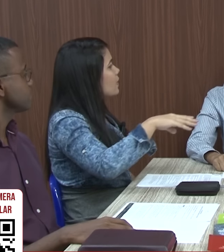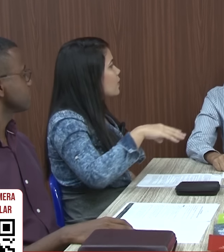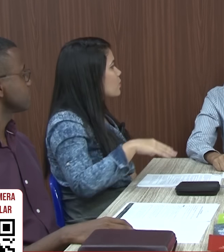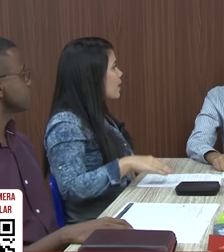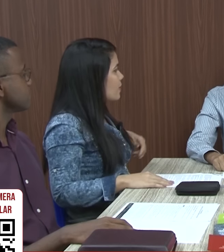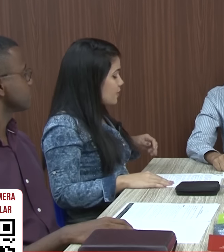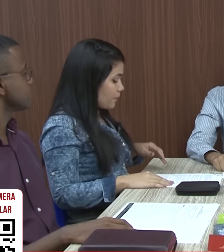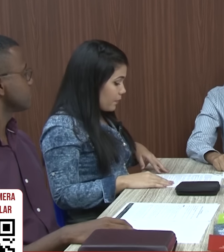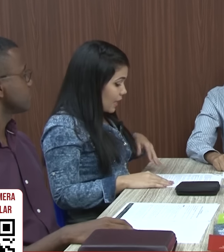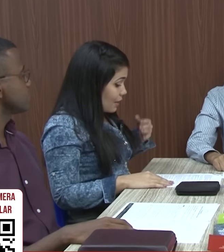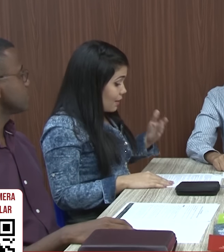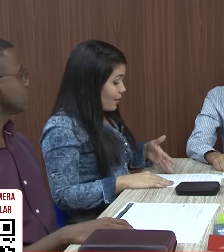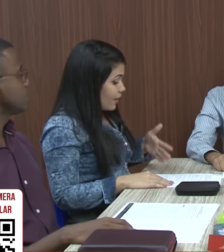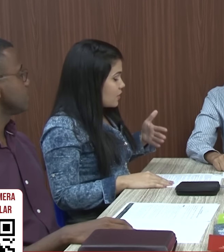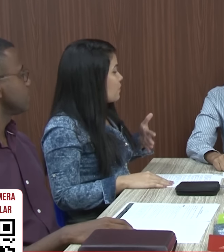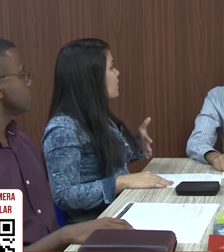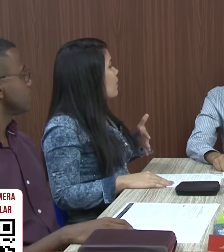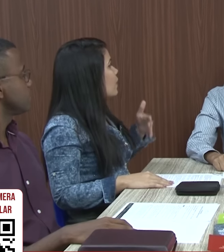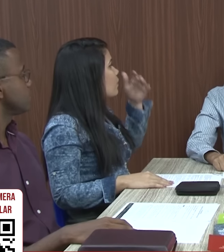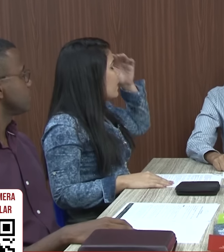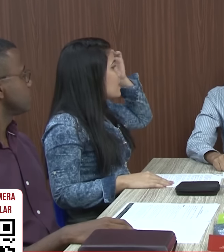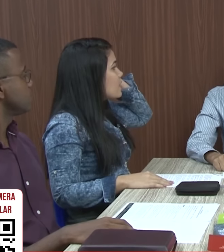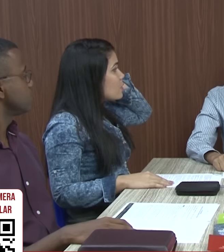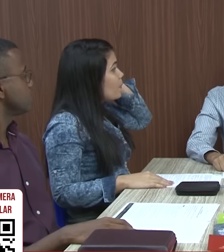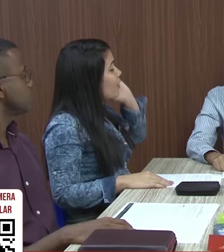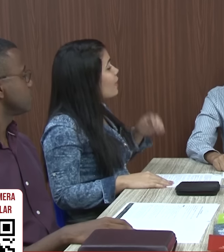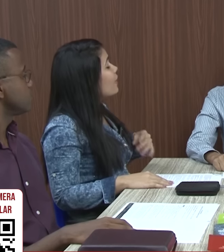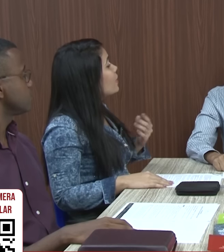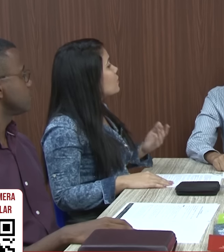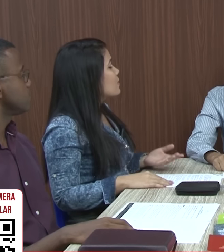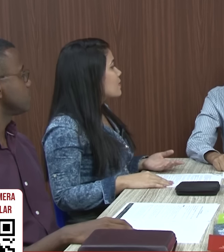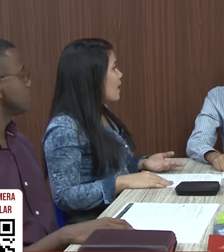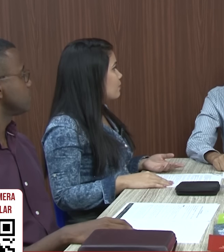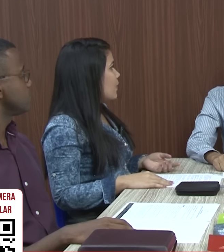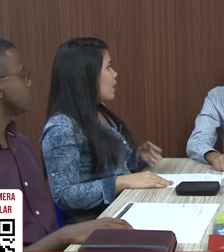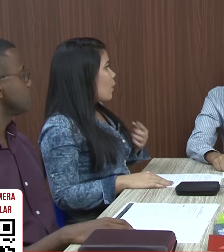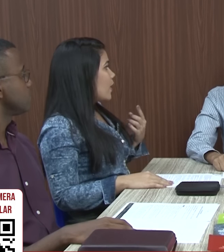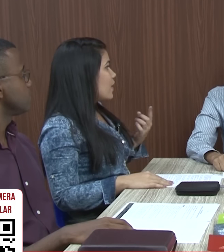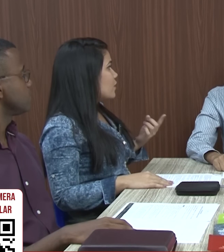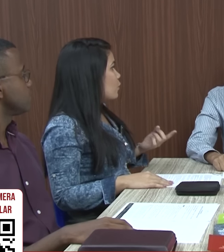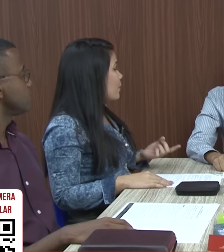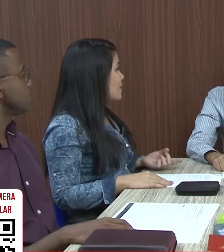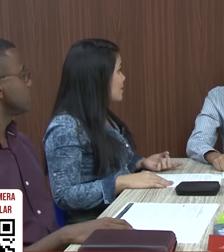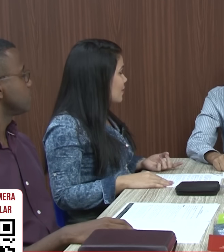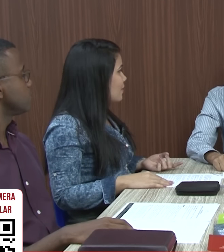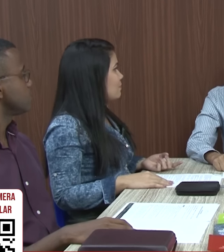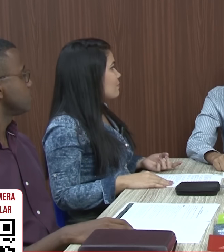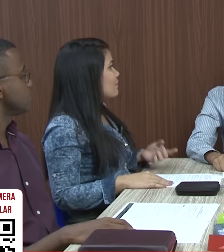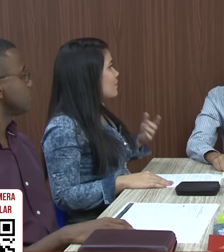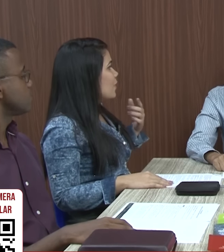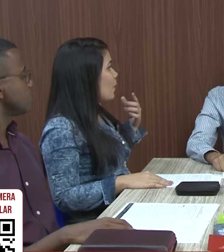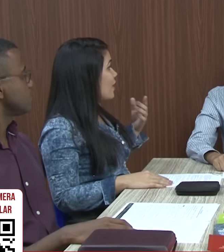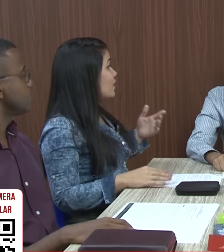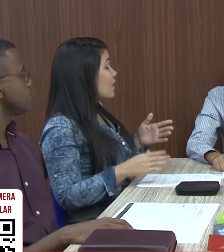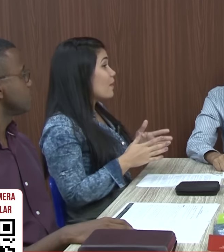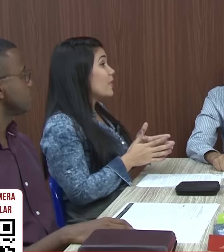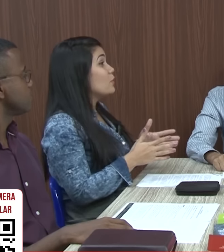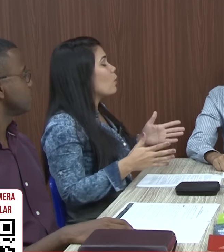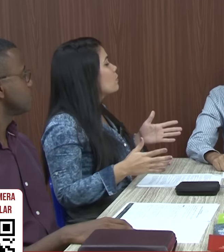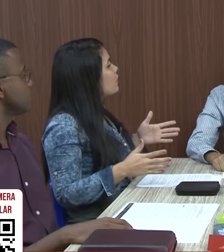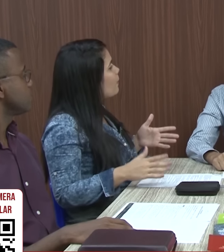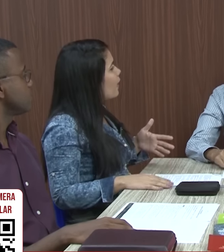para sair da sua casa. E a igreja infiel, ela não faz isso, porque ela quer descansar. É uma igreja adormecida, é uma igreja